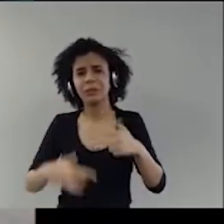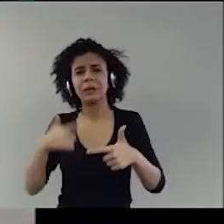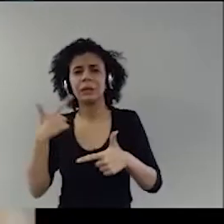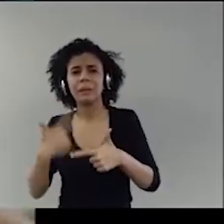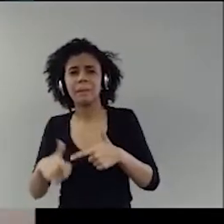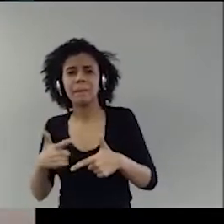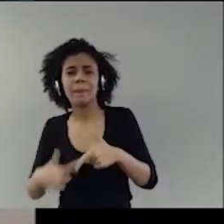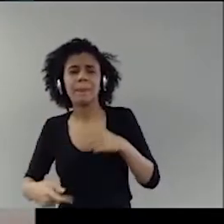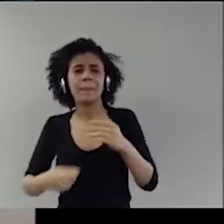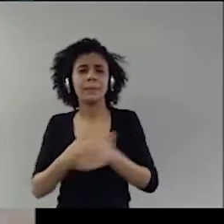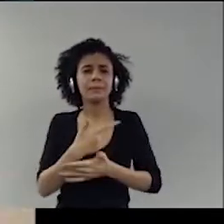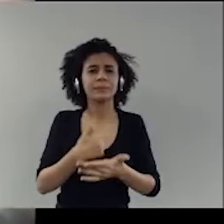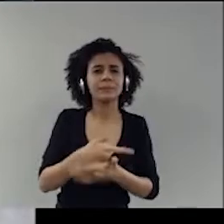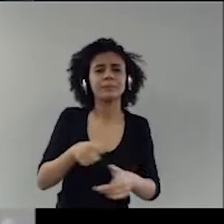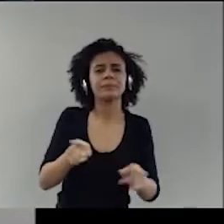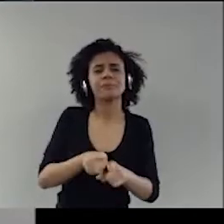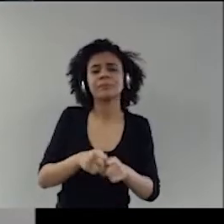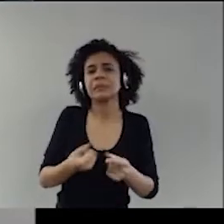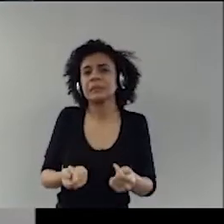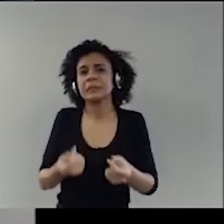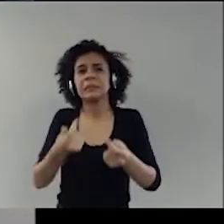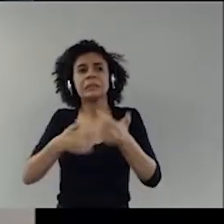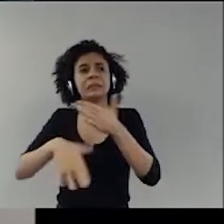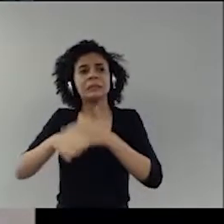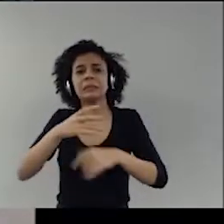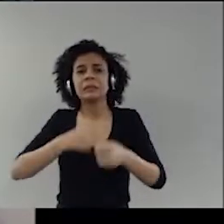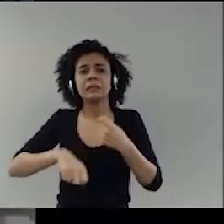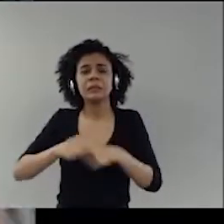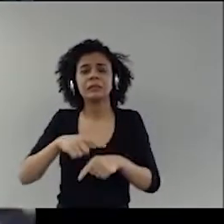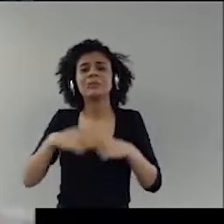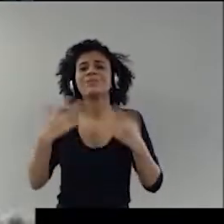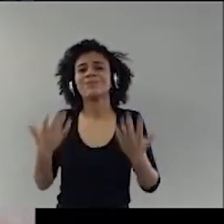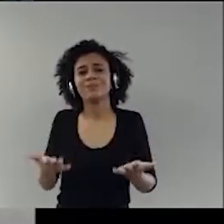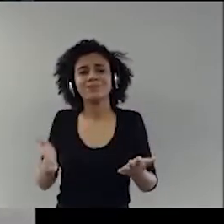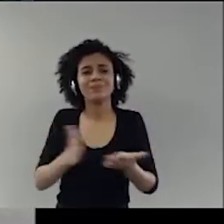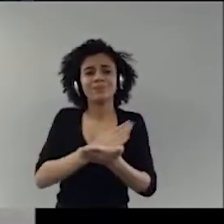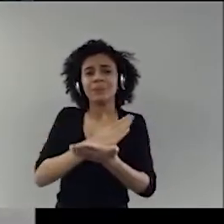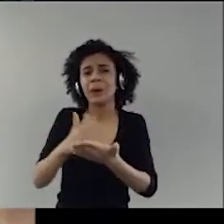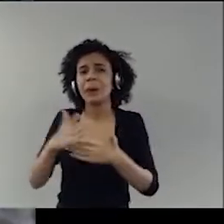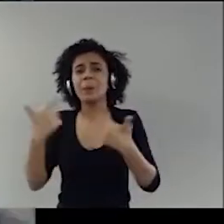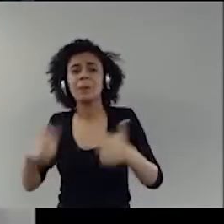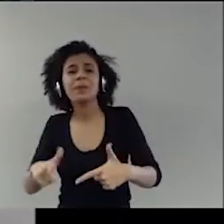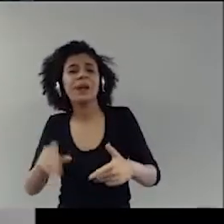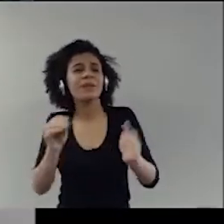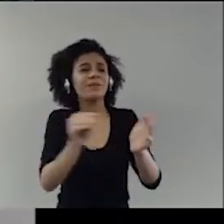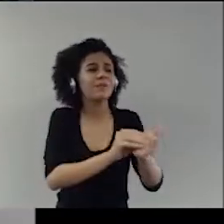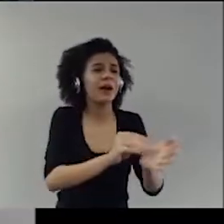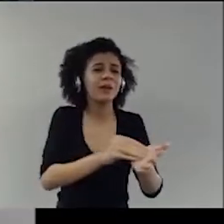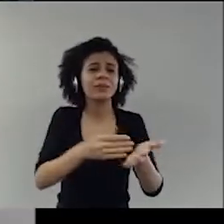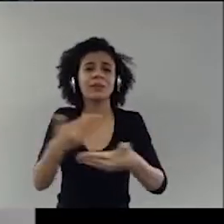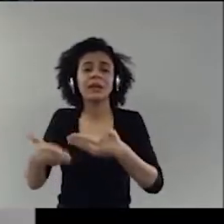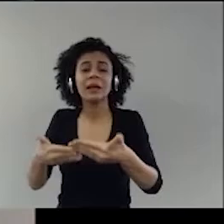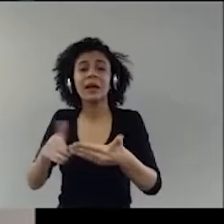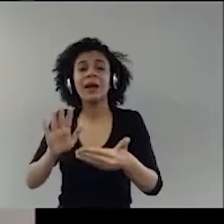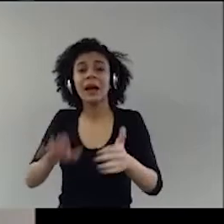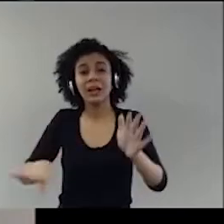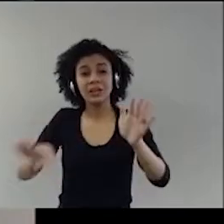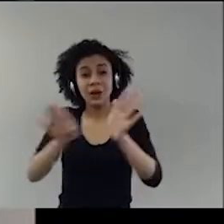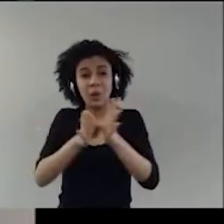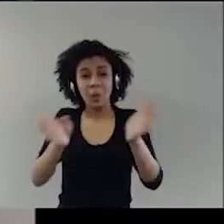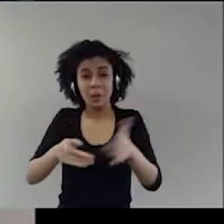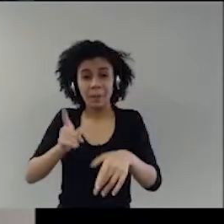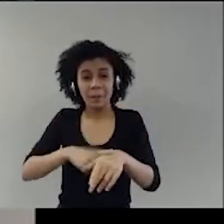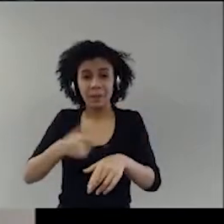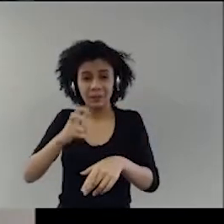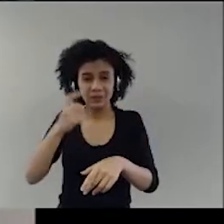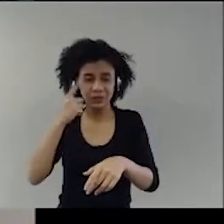divergências e compras e superfaturamento, enfim, de alguns lugares e outros que não tinham. Quando chegou nesse cenário agora de